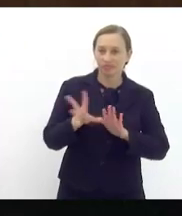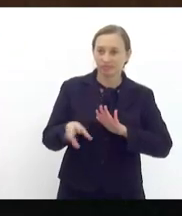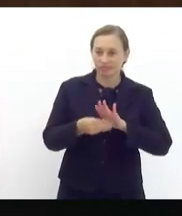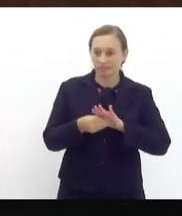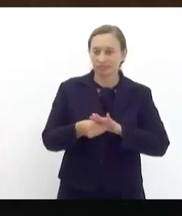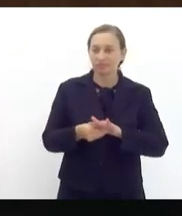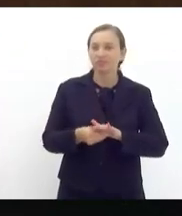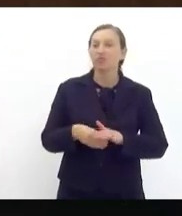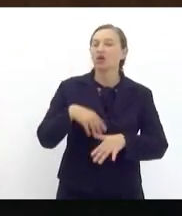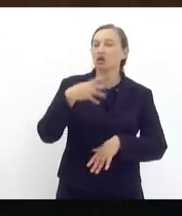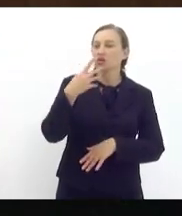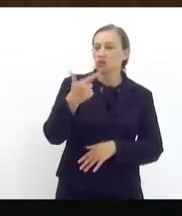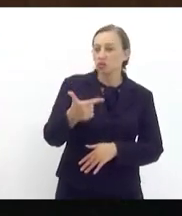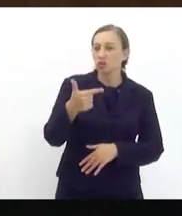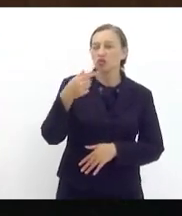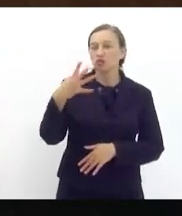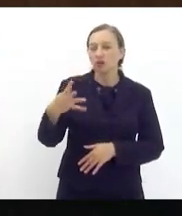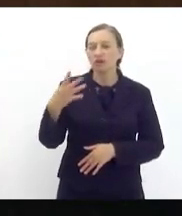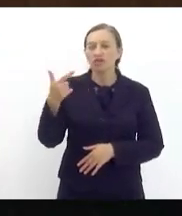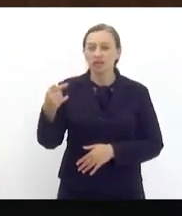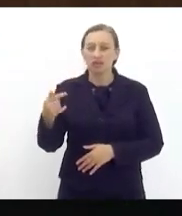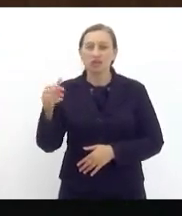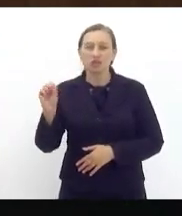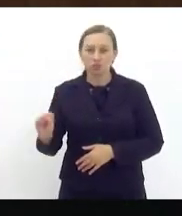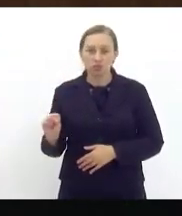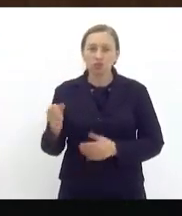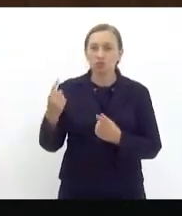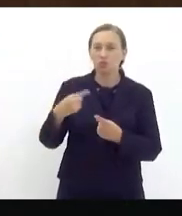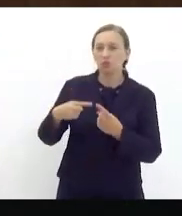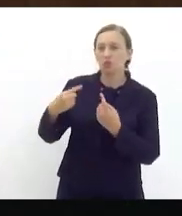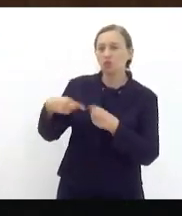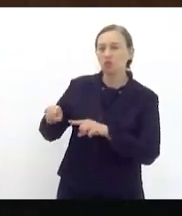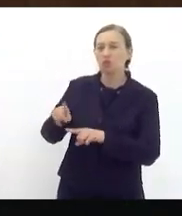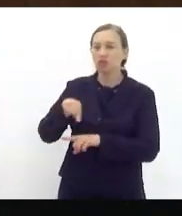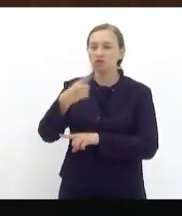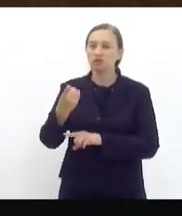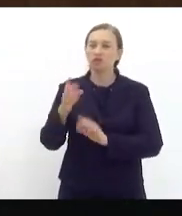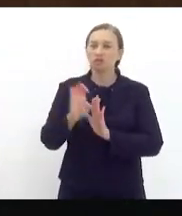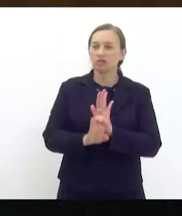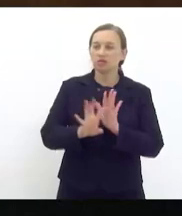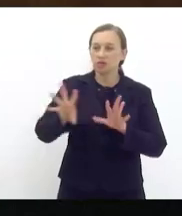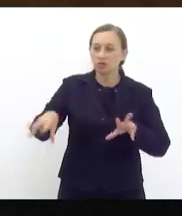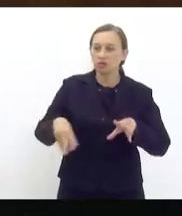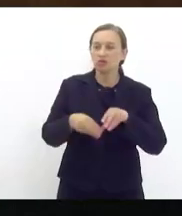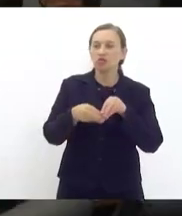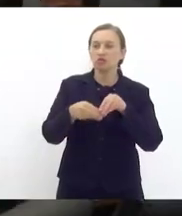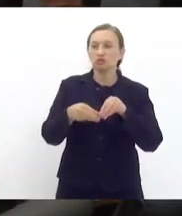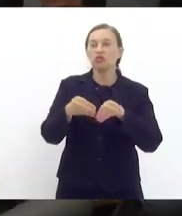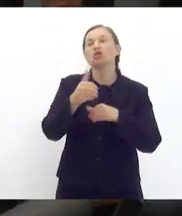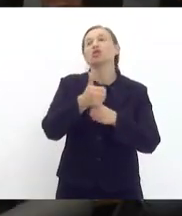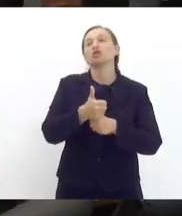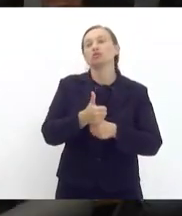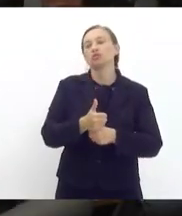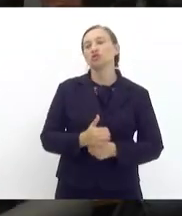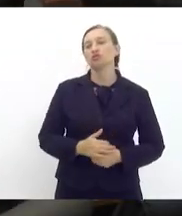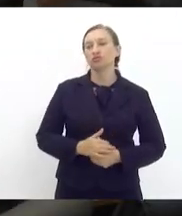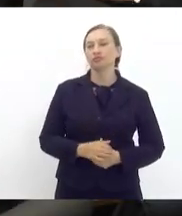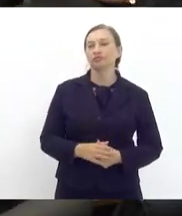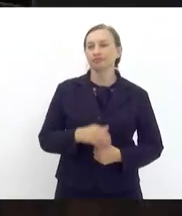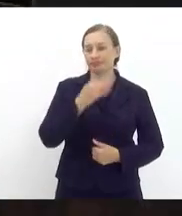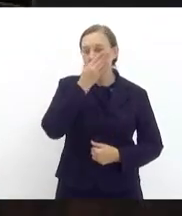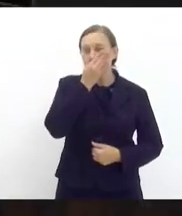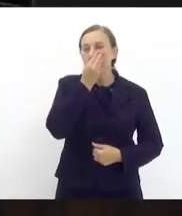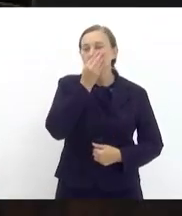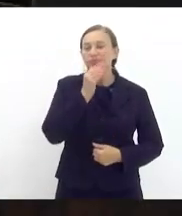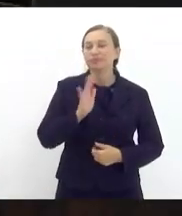2, 4, 7 e 8 contrário as demais emendas concluindo por substitutivo a